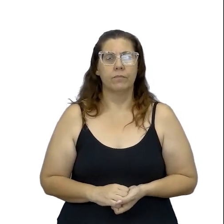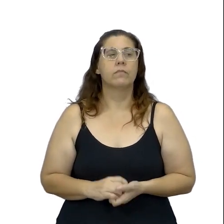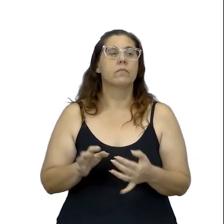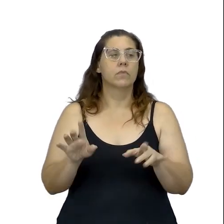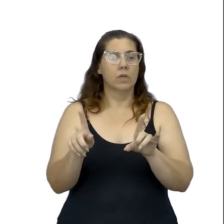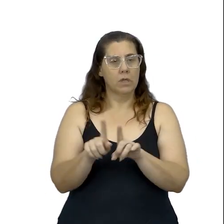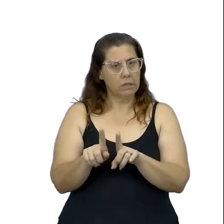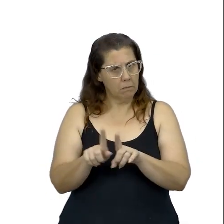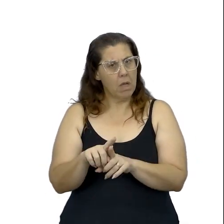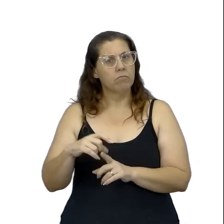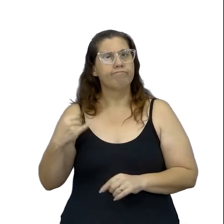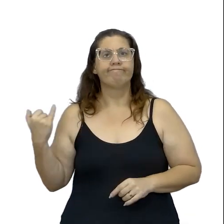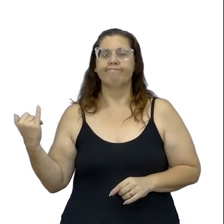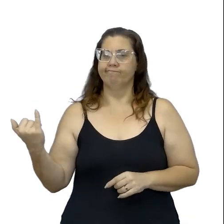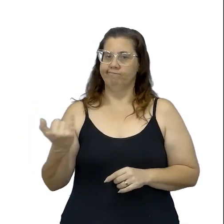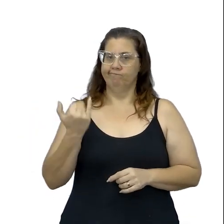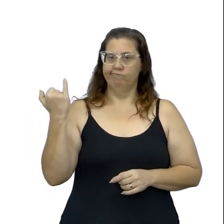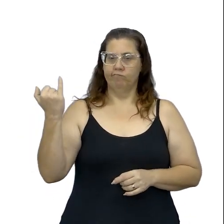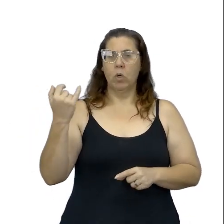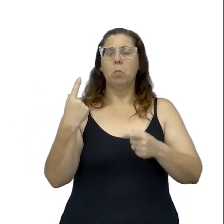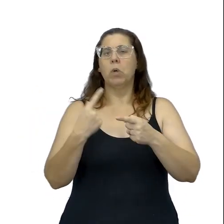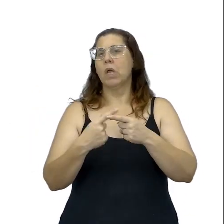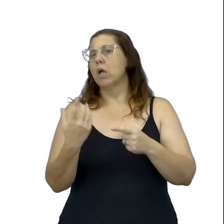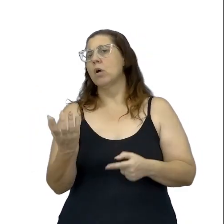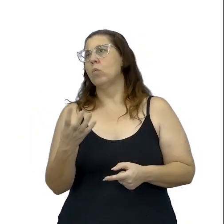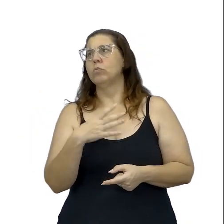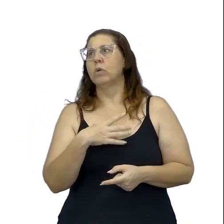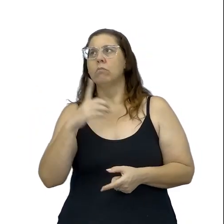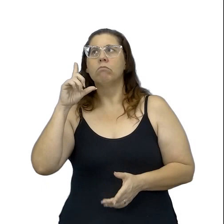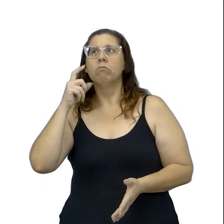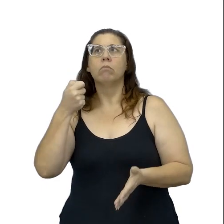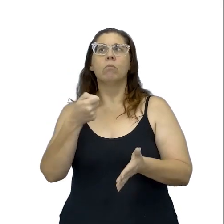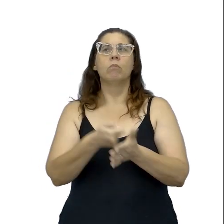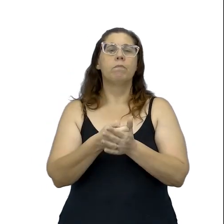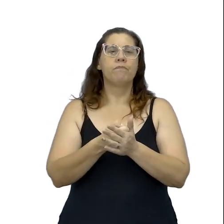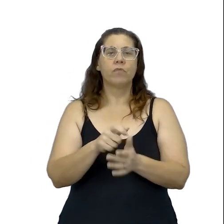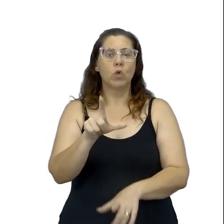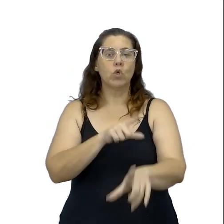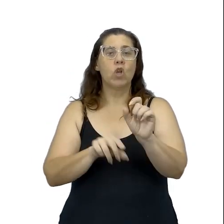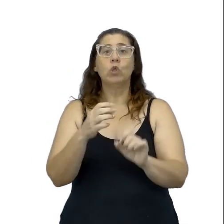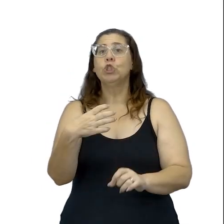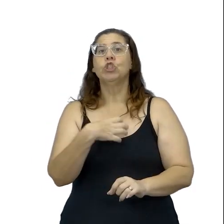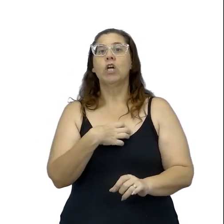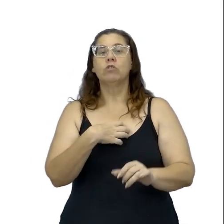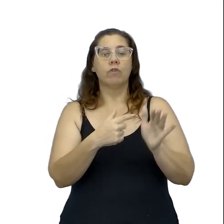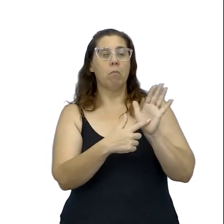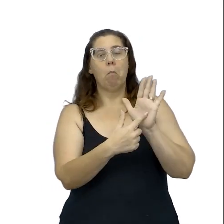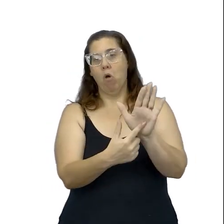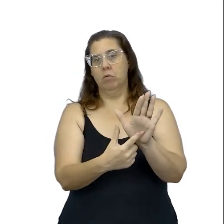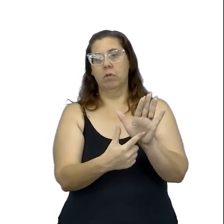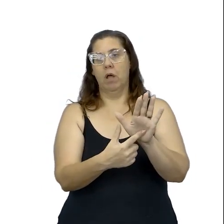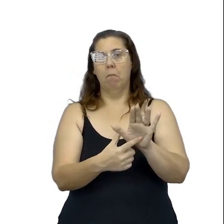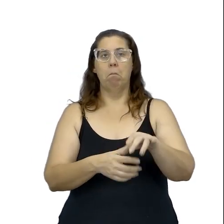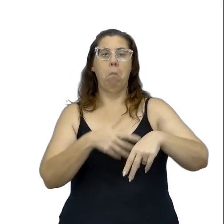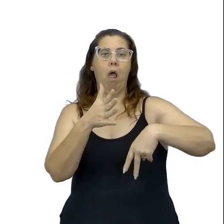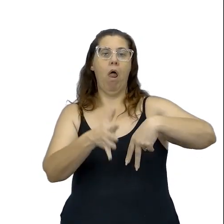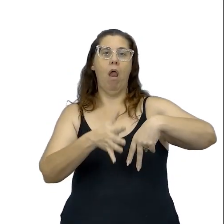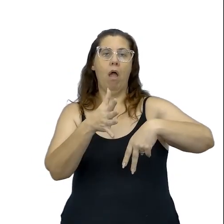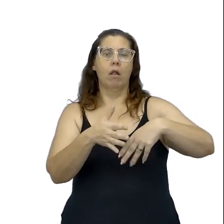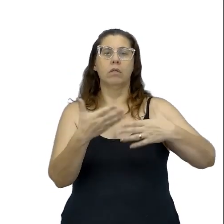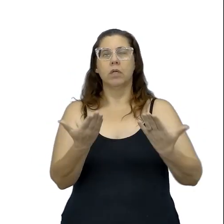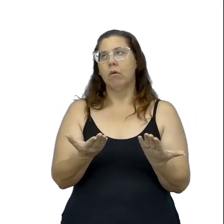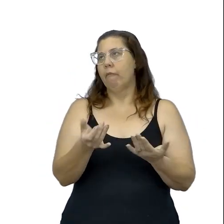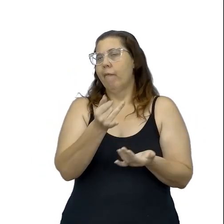também é super importante, né, porque é o momento de decidir o formato das apresentações, né. Então, nós vamos fazer,